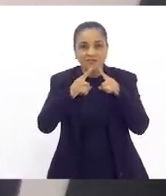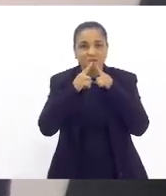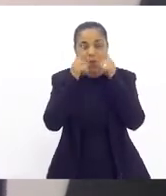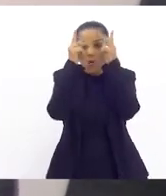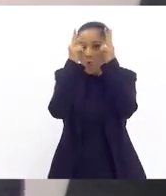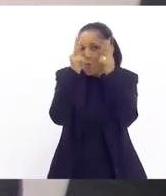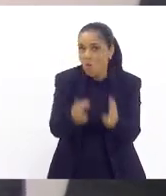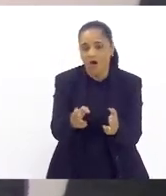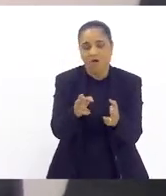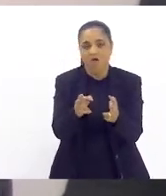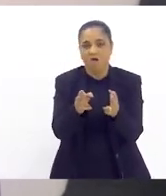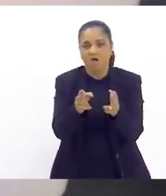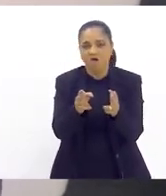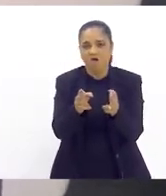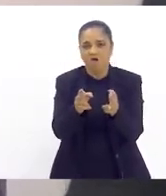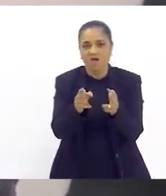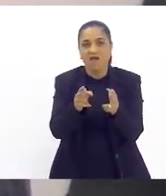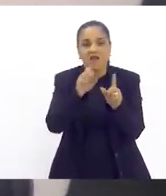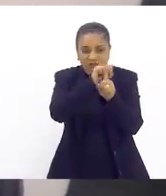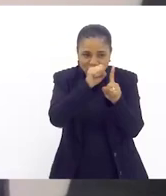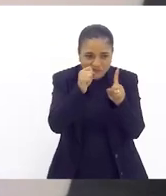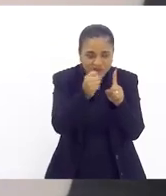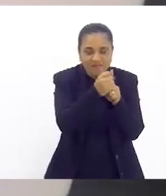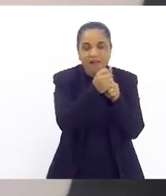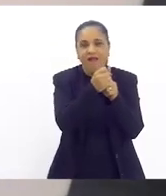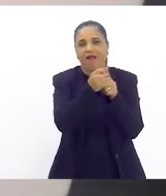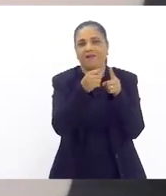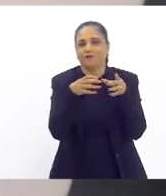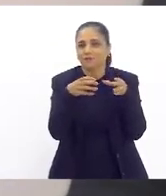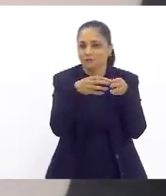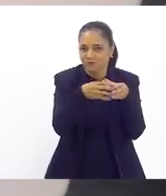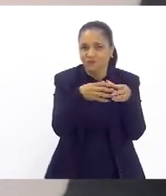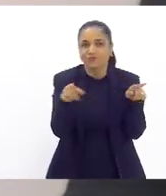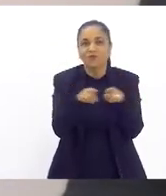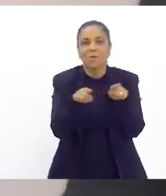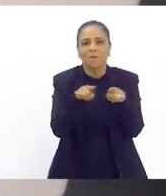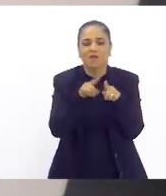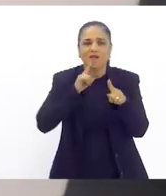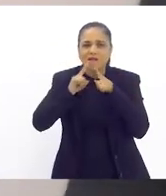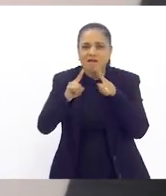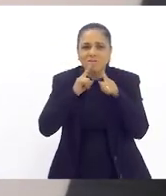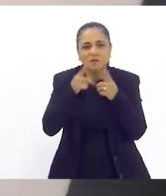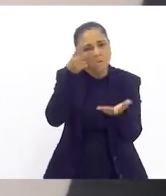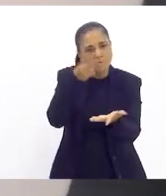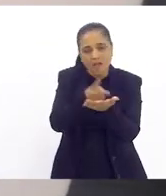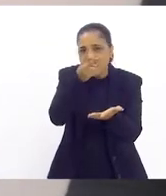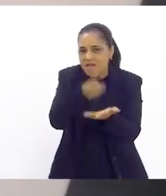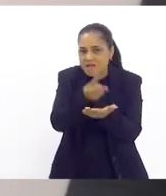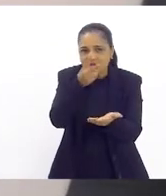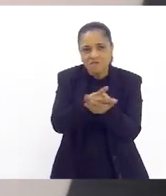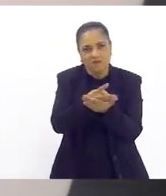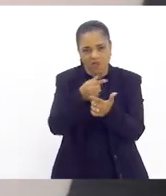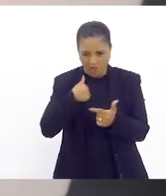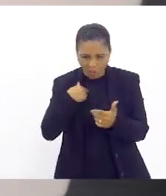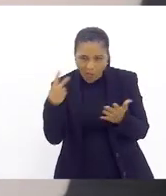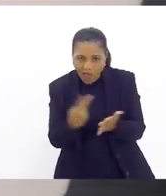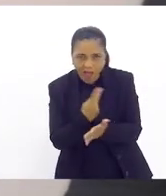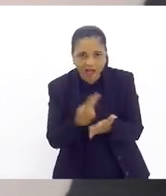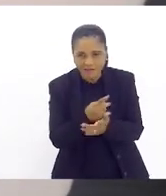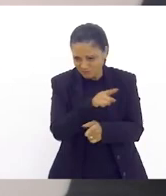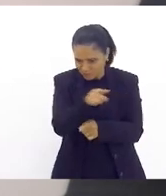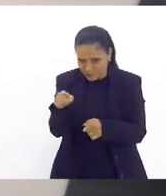abre pra pra sociedade civil organizada vai ser a mesma reclamação ou nós estamos errado vocês estão certo eu acho que não